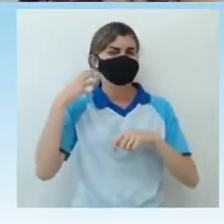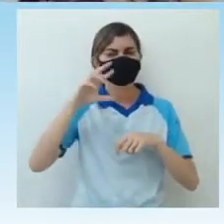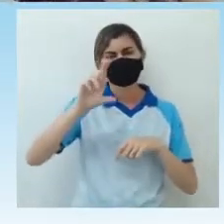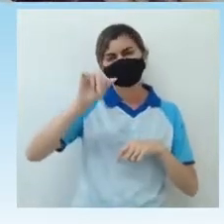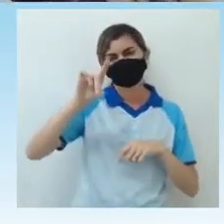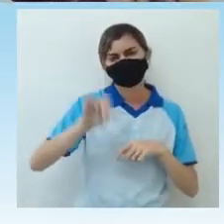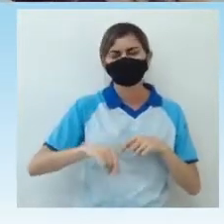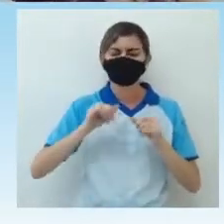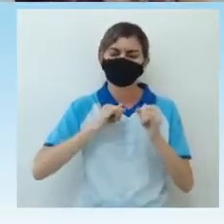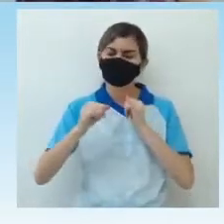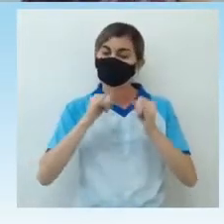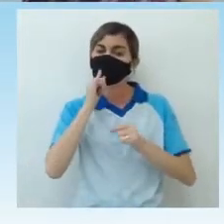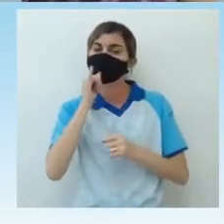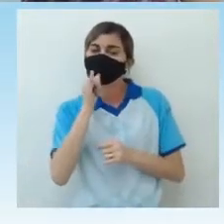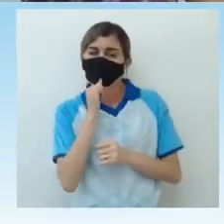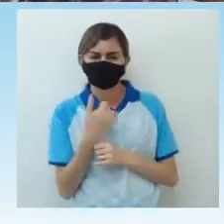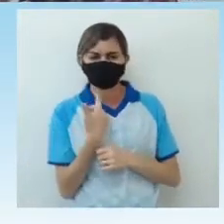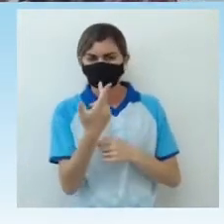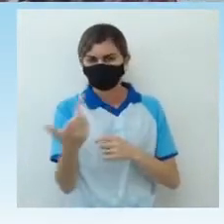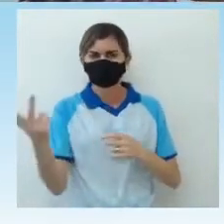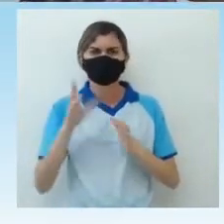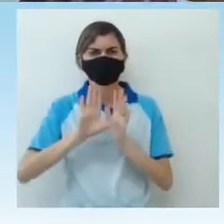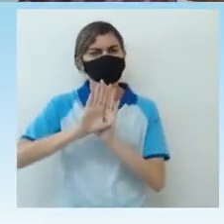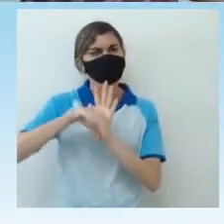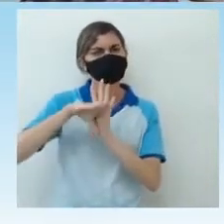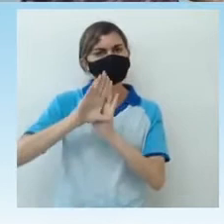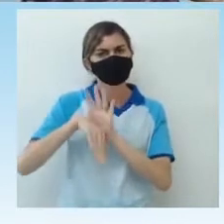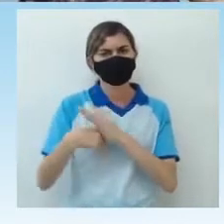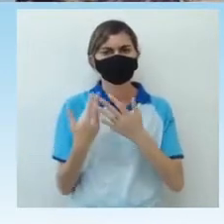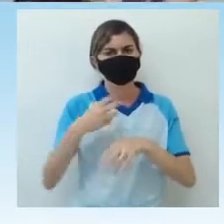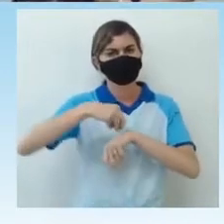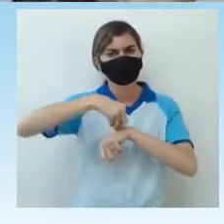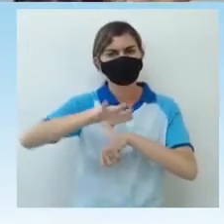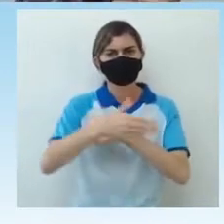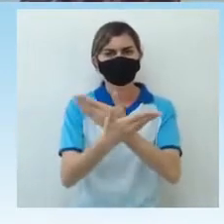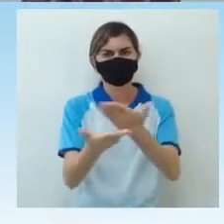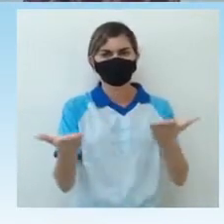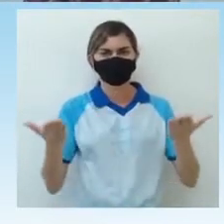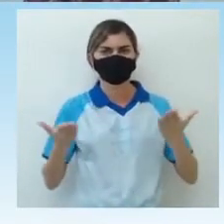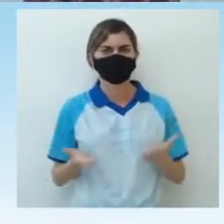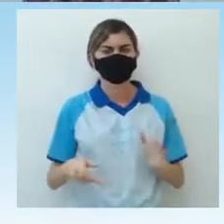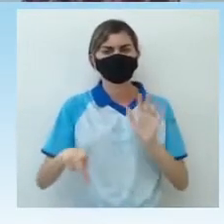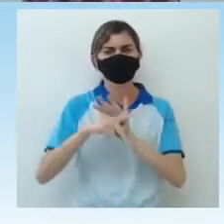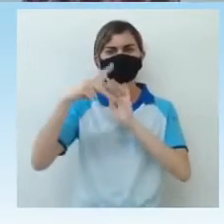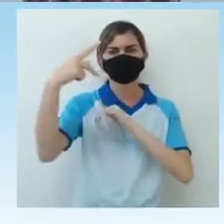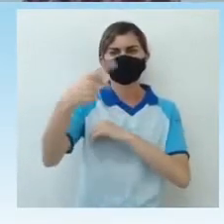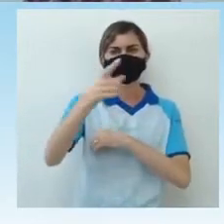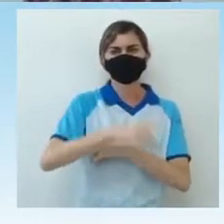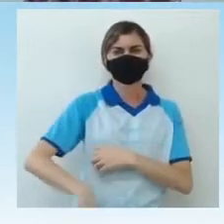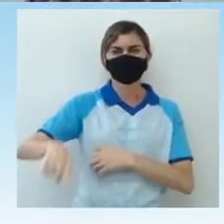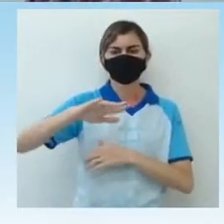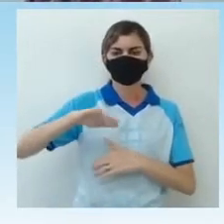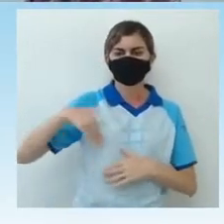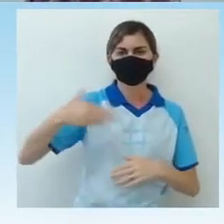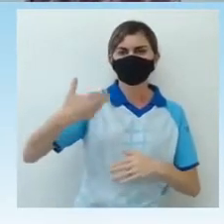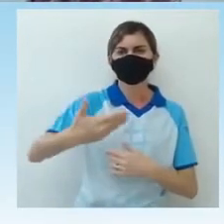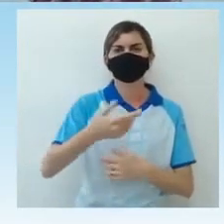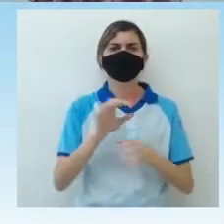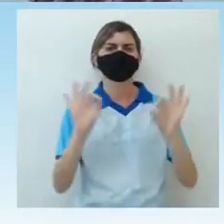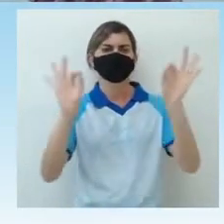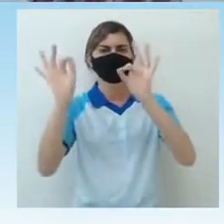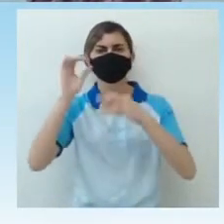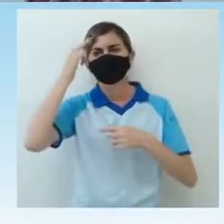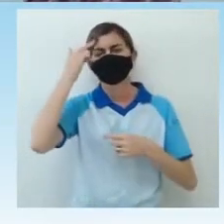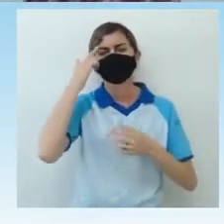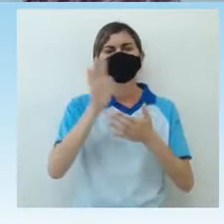a internet, por exemplo. Esses conceitos que eu estou mostrando aí fazem parte do nosso dia a dia e a gente nem